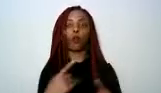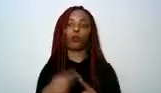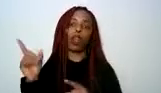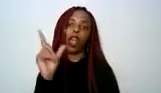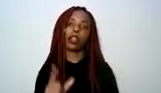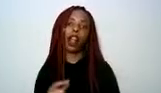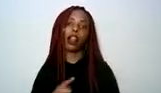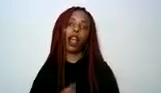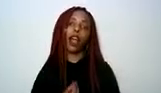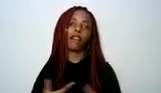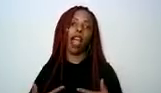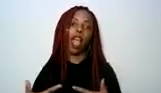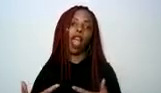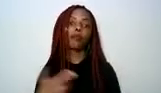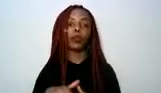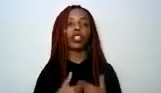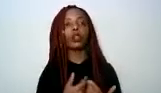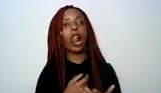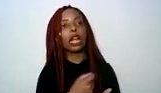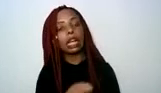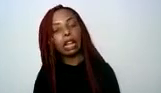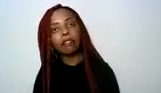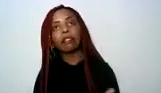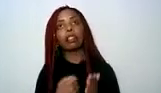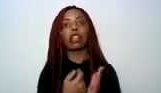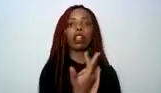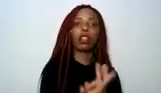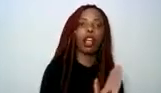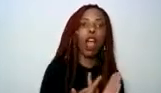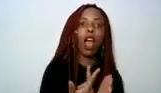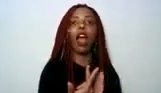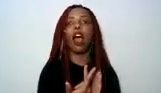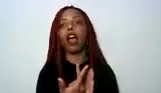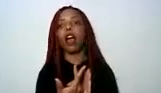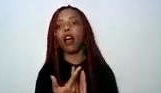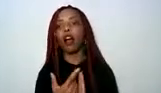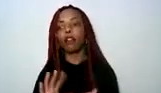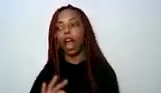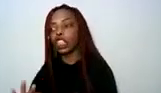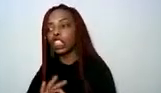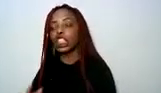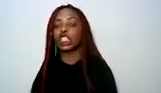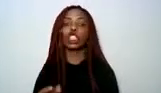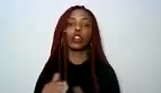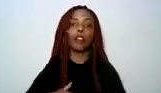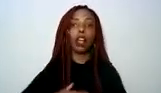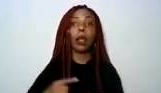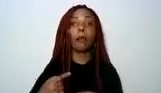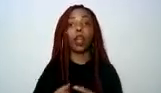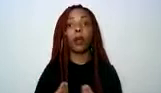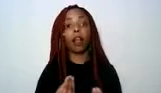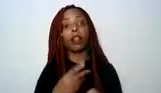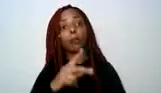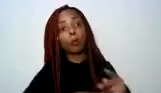escrevia ela ilustrava desenhava editava artigos sempre na tarefa de formar o gosto pelo moderno da população